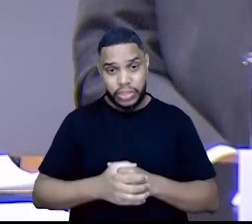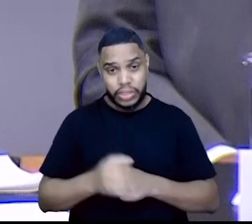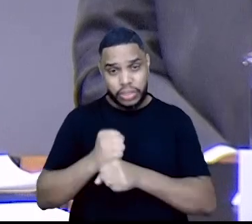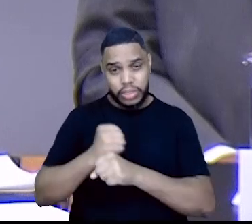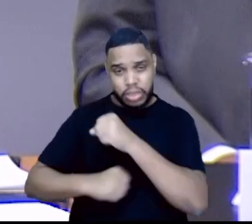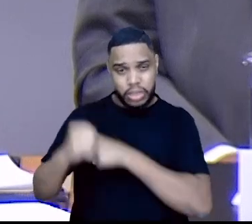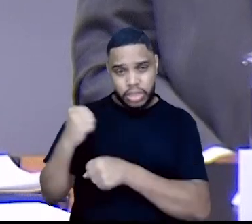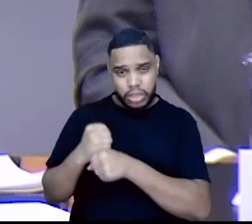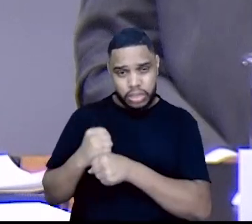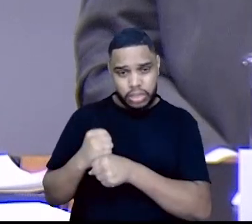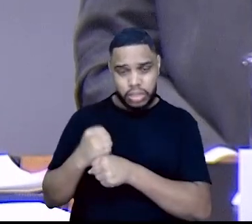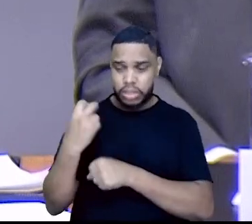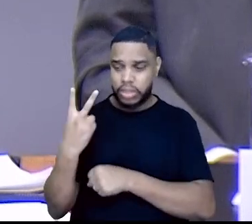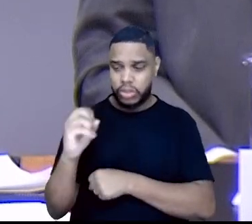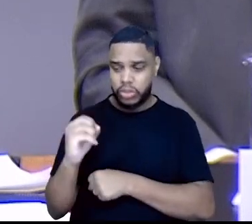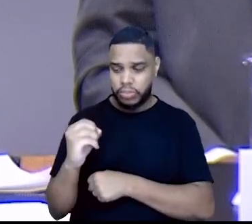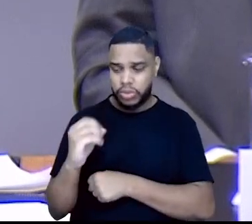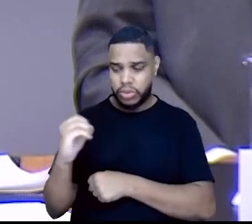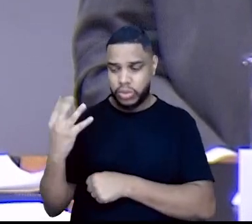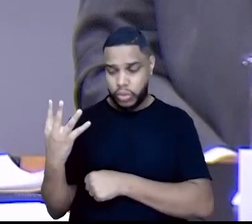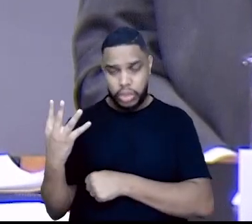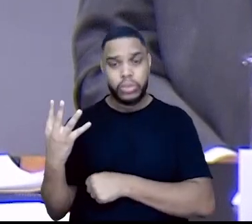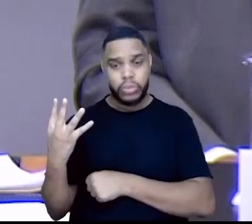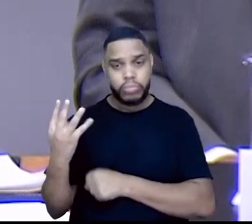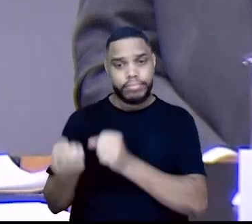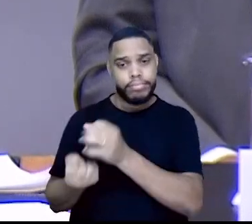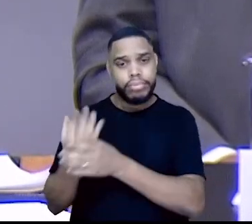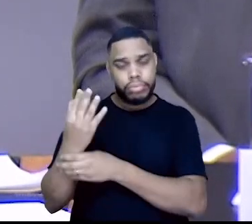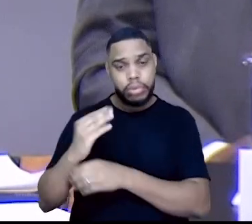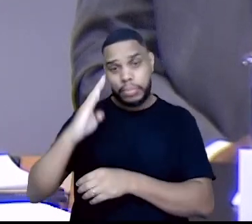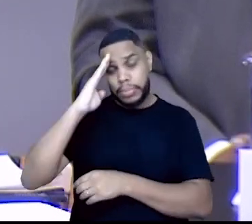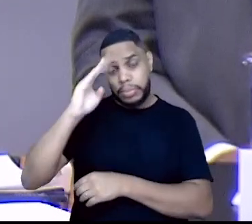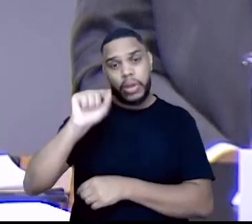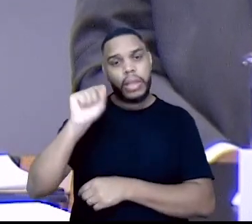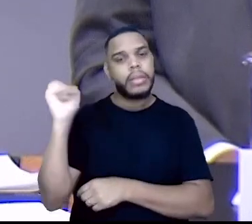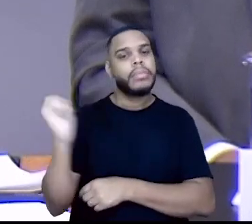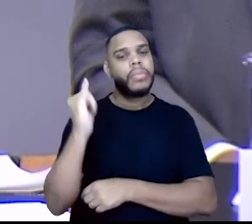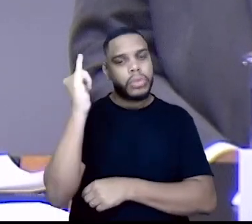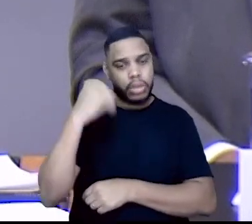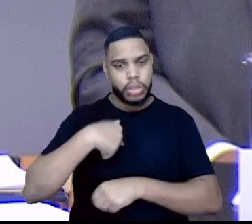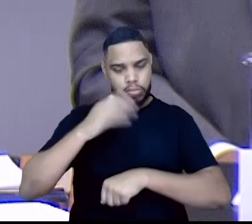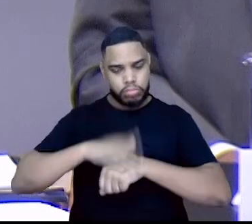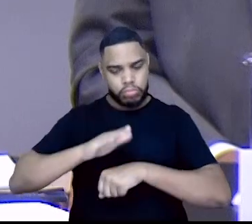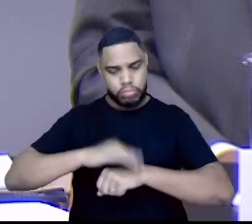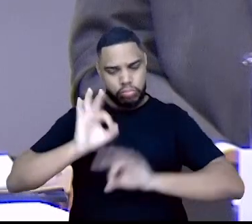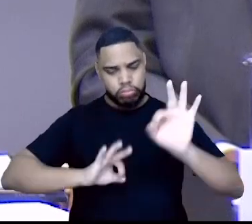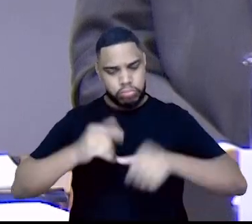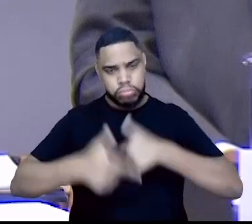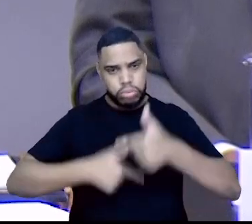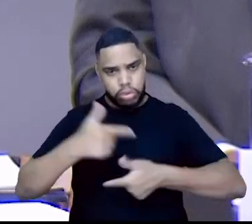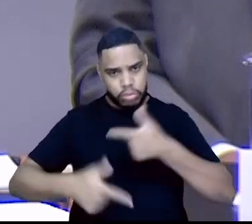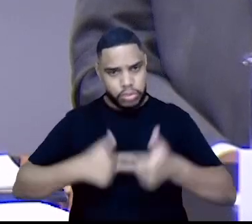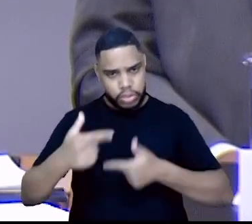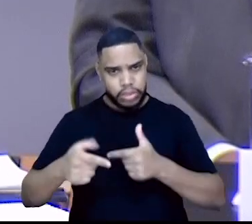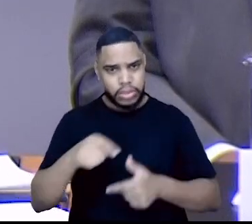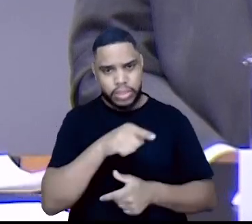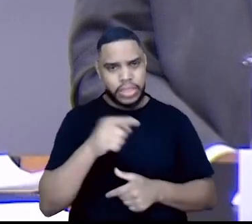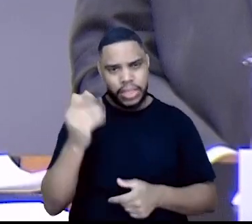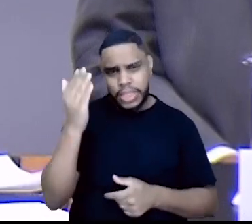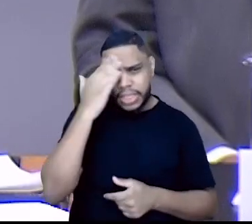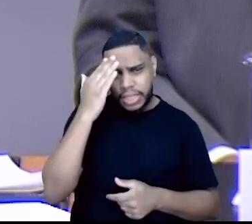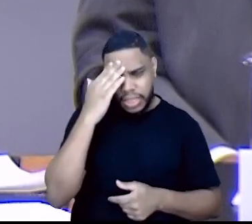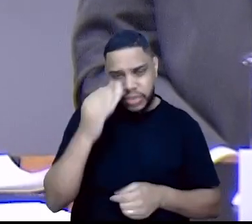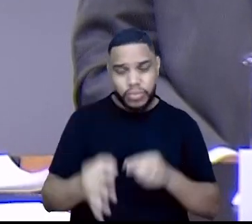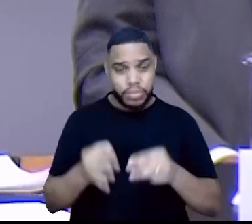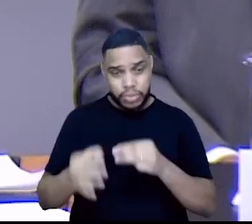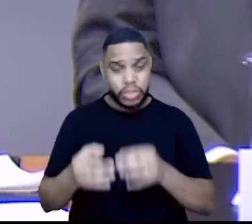em 2004, especialmente importante. Eu mesmo fiz parte, Messias, não sei se sabia, era o ministro da Justiça,